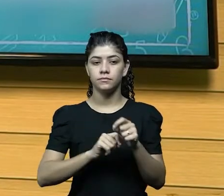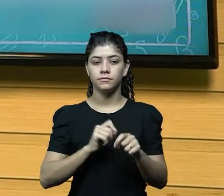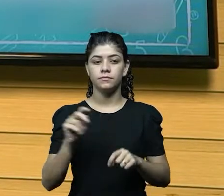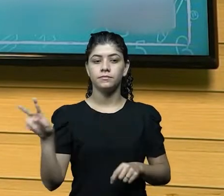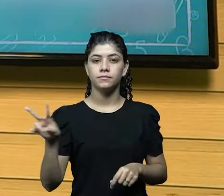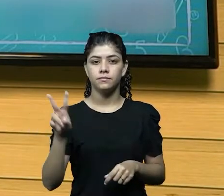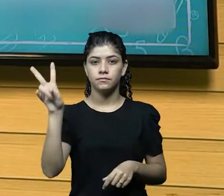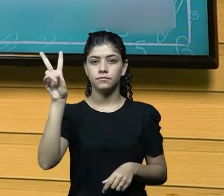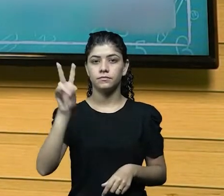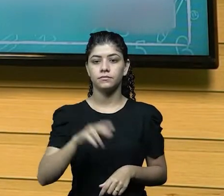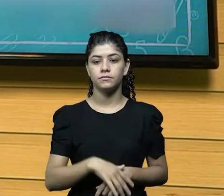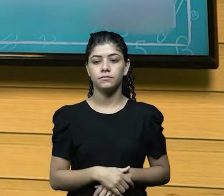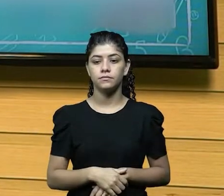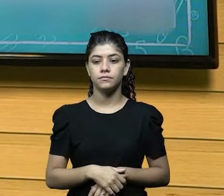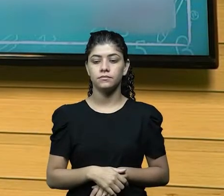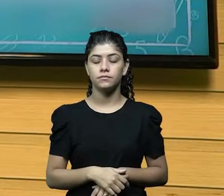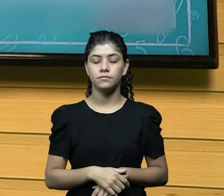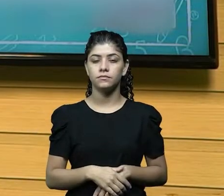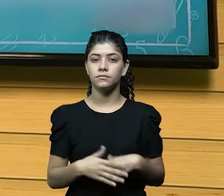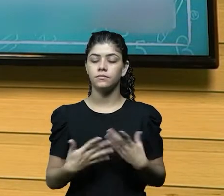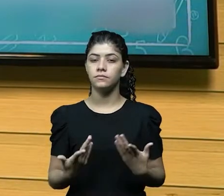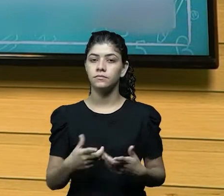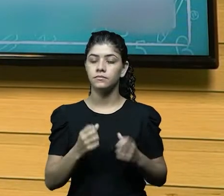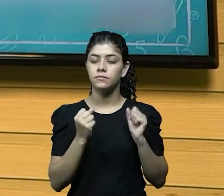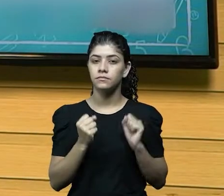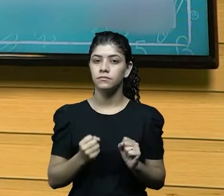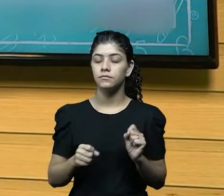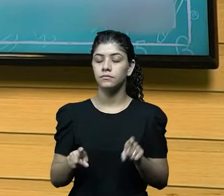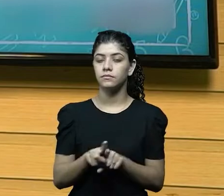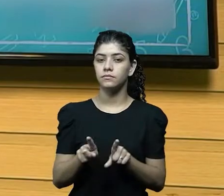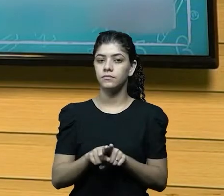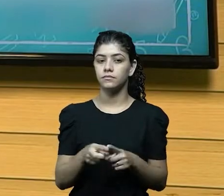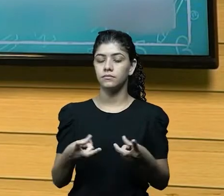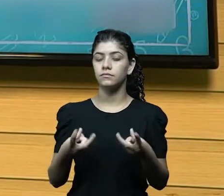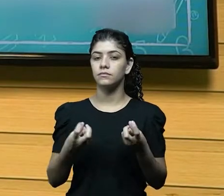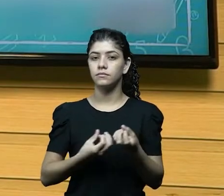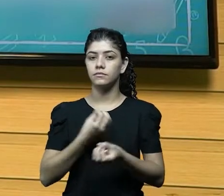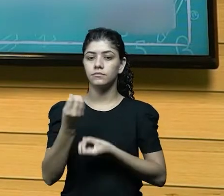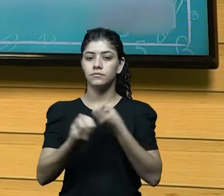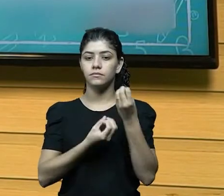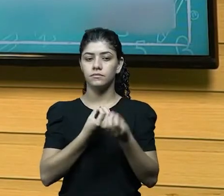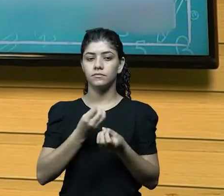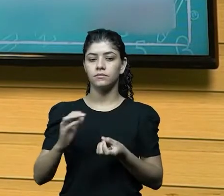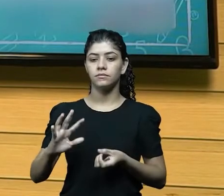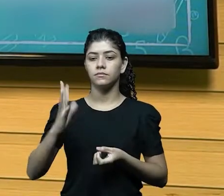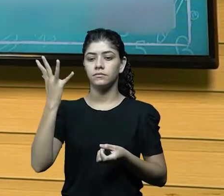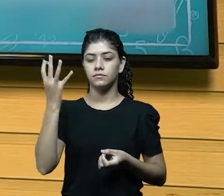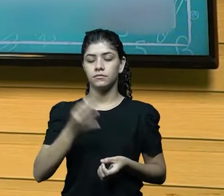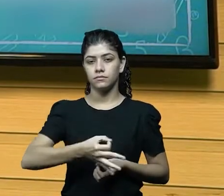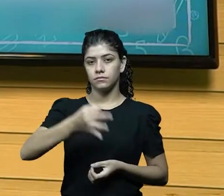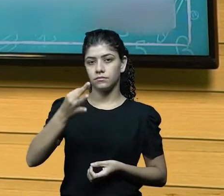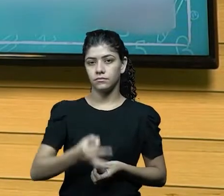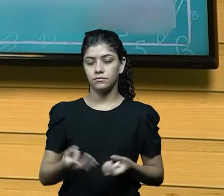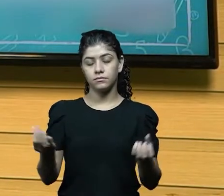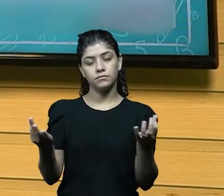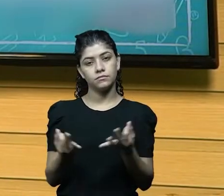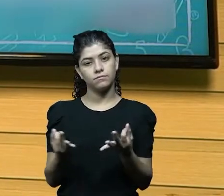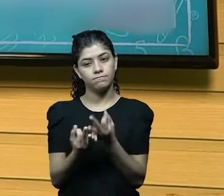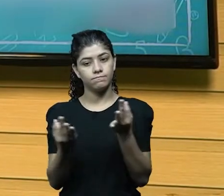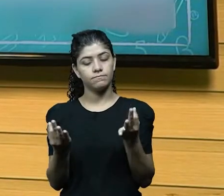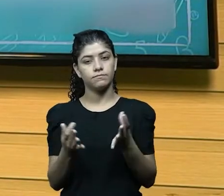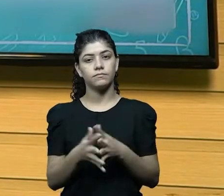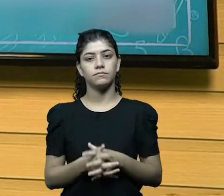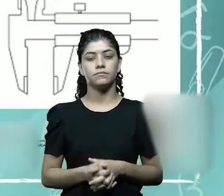valor, dentro da tolerância. Então aqui você pode observar como é a forma correta e a forma errada de se